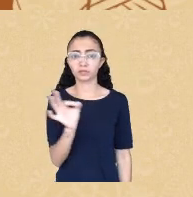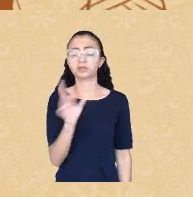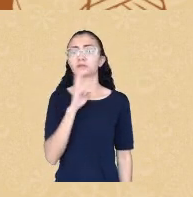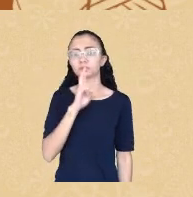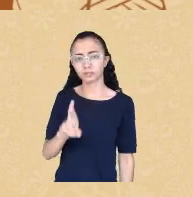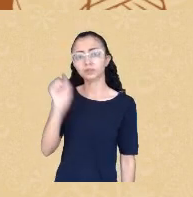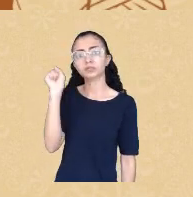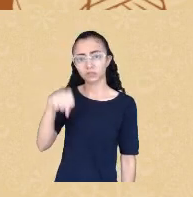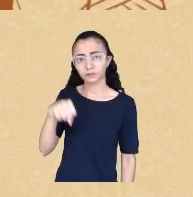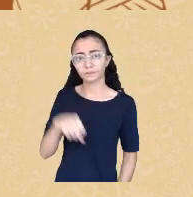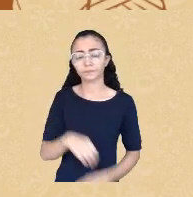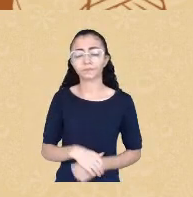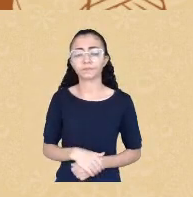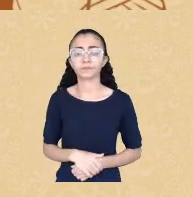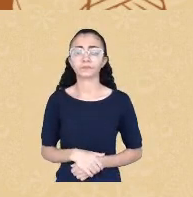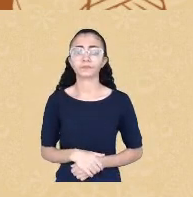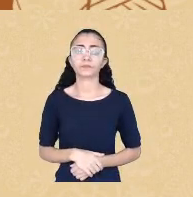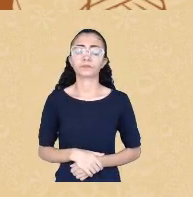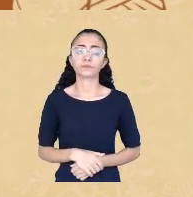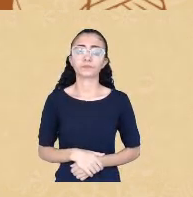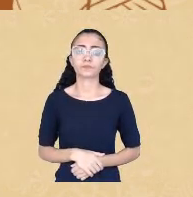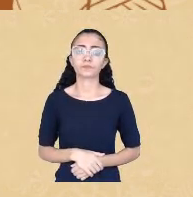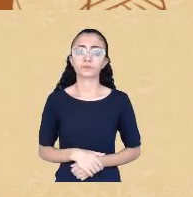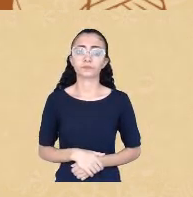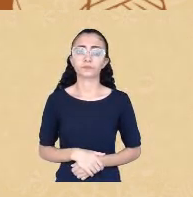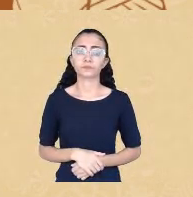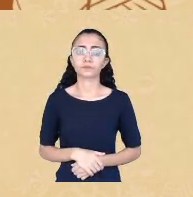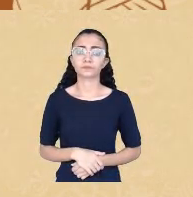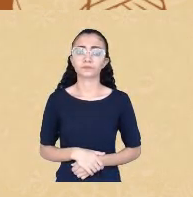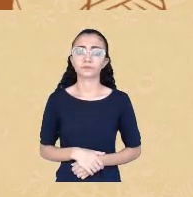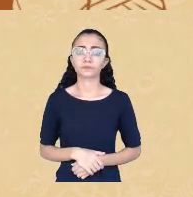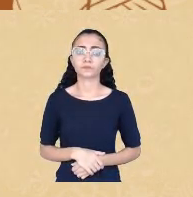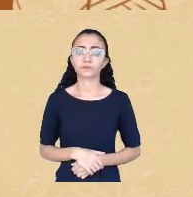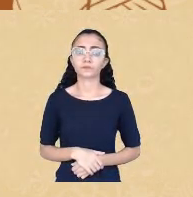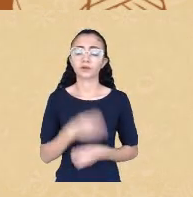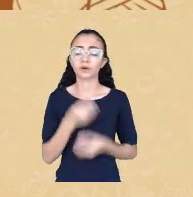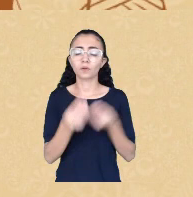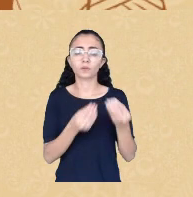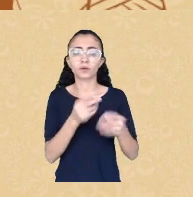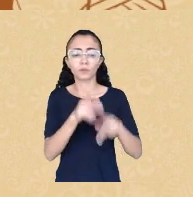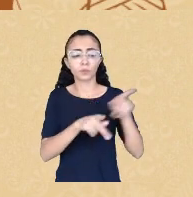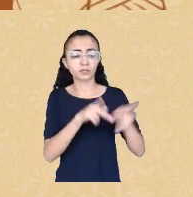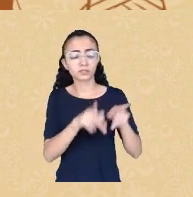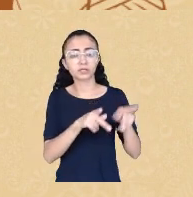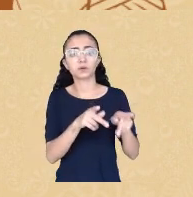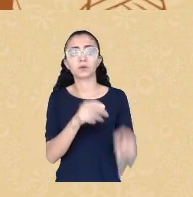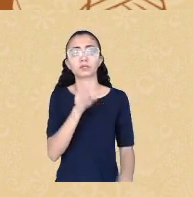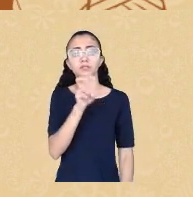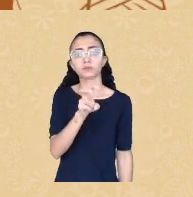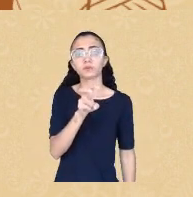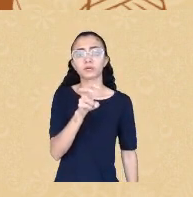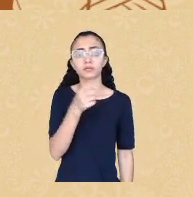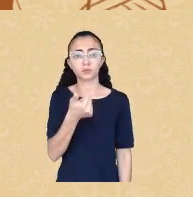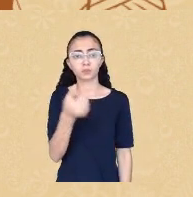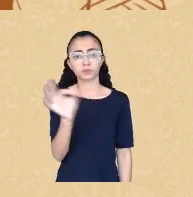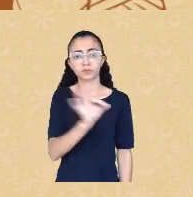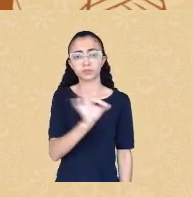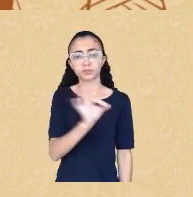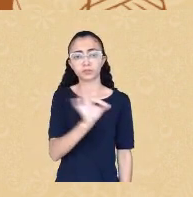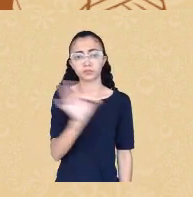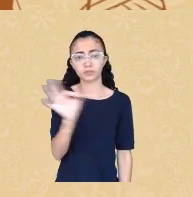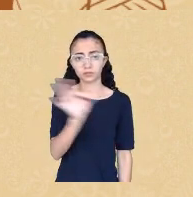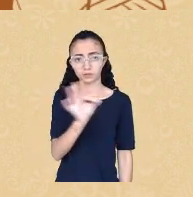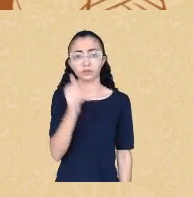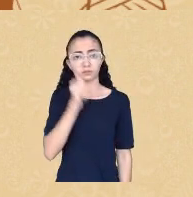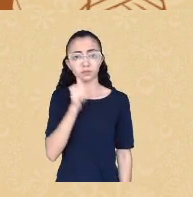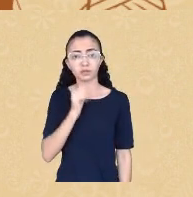agressão efetiva. E com relação à população, 51% das mulheres trans aí nesses países relataram já ter